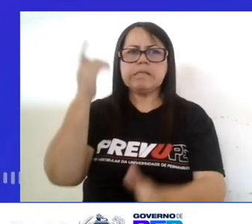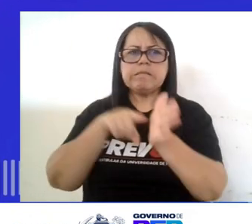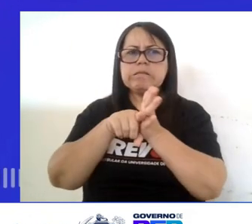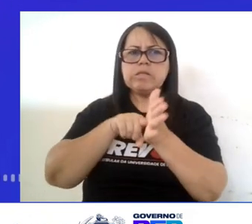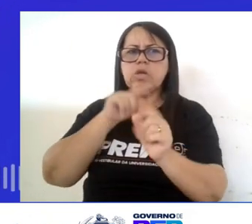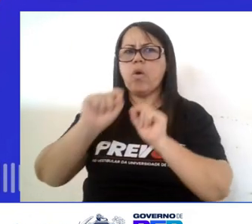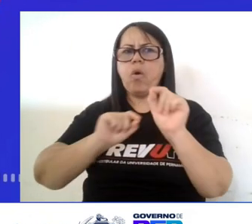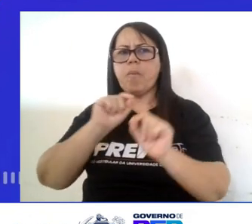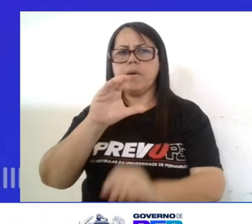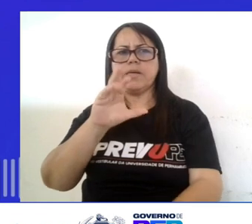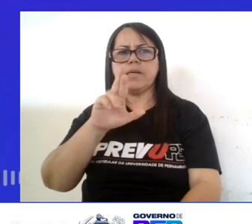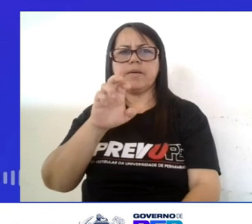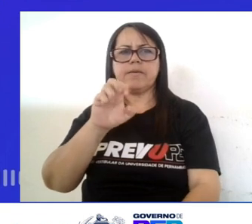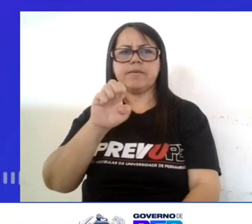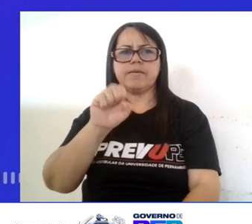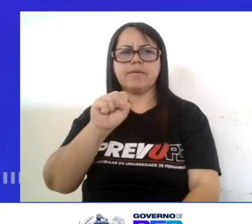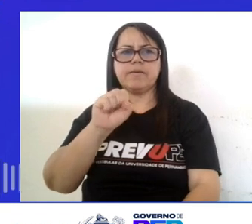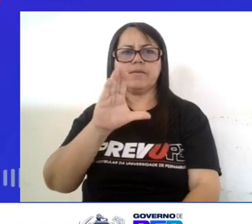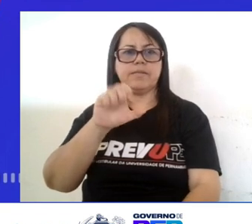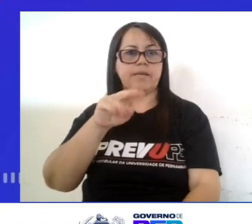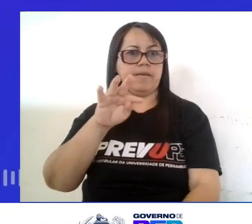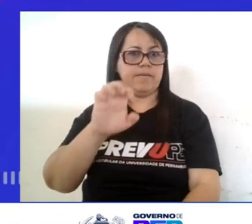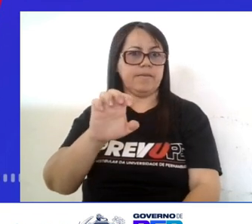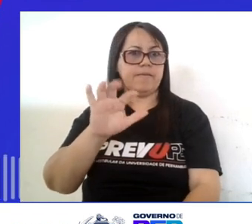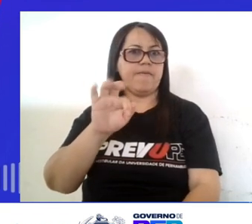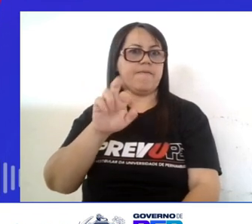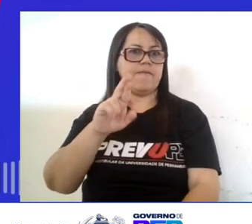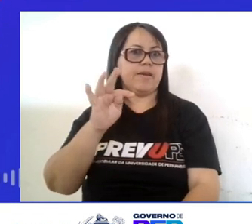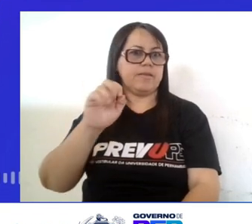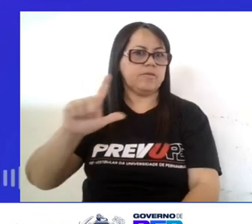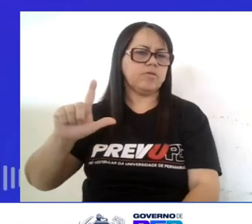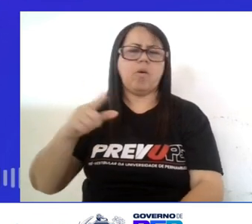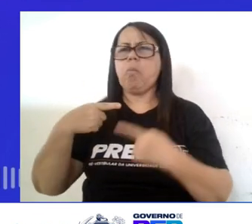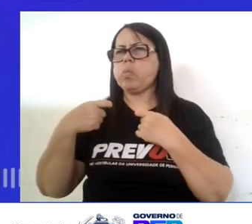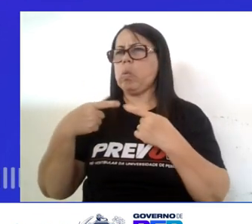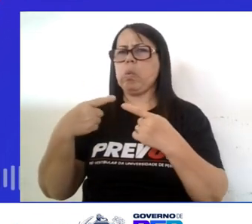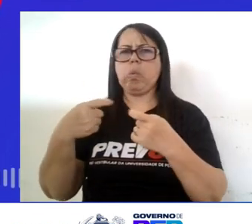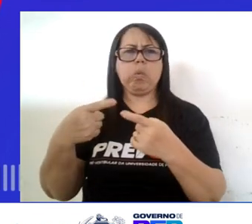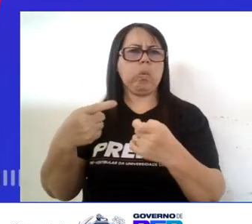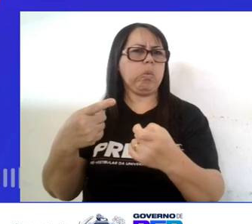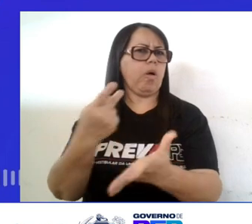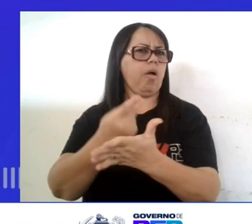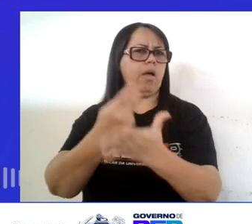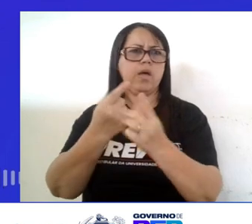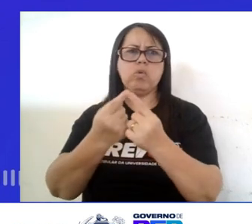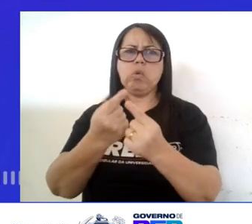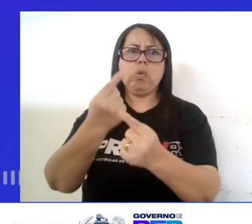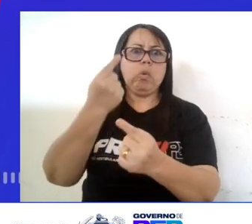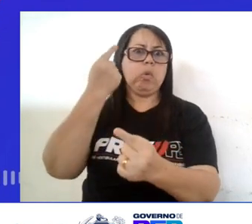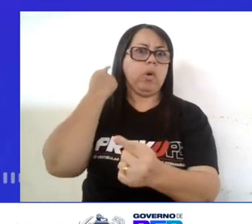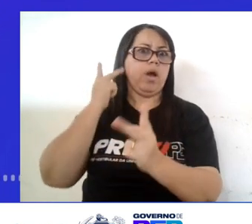crescente fértil os conflitos são quase tão antigos quanto o florescimento das civilizações